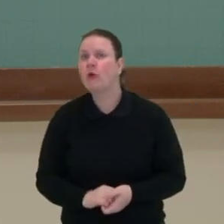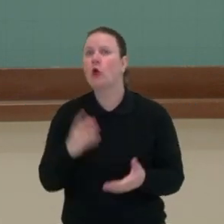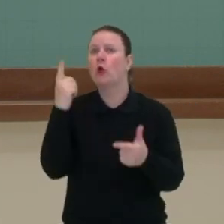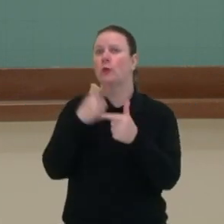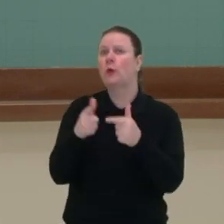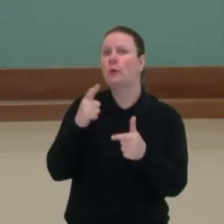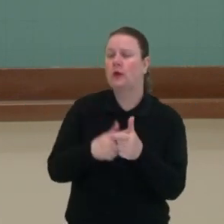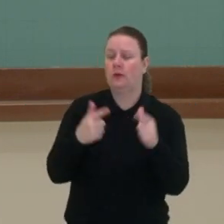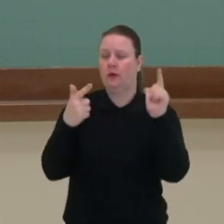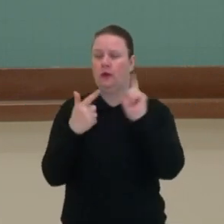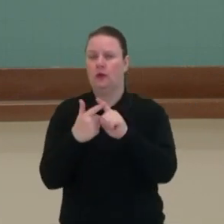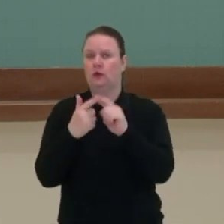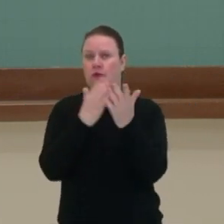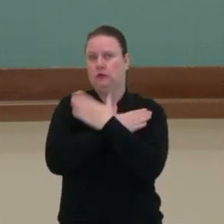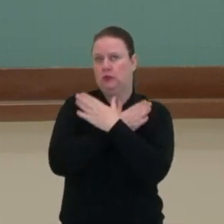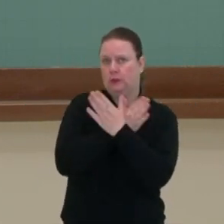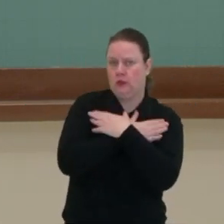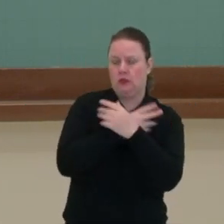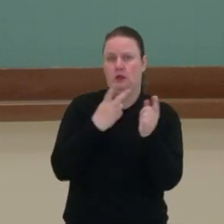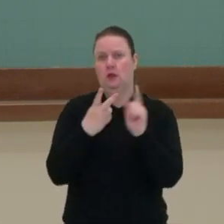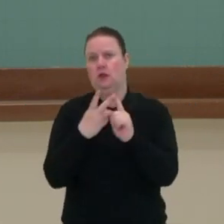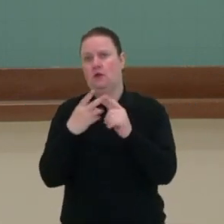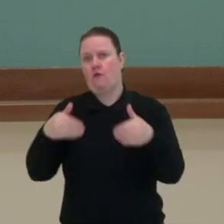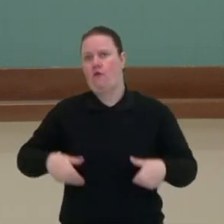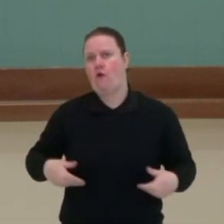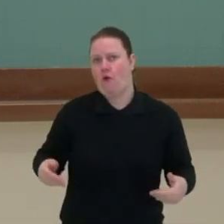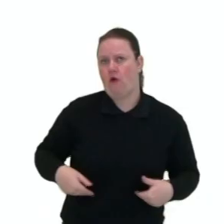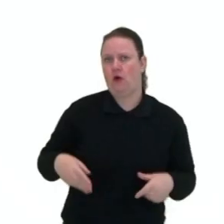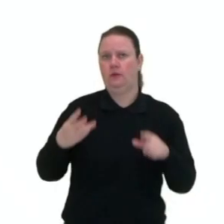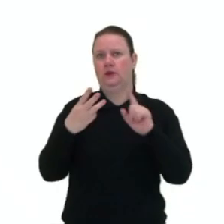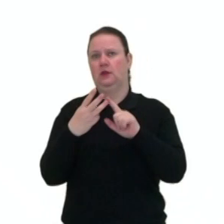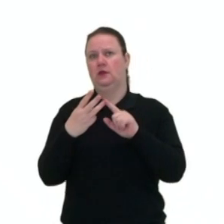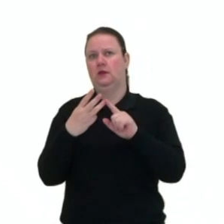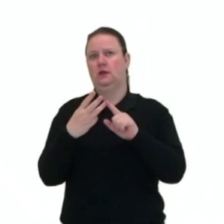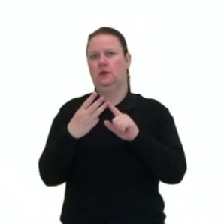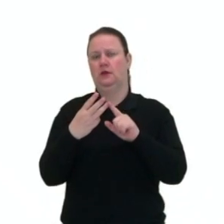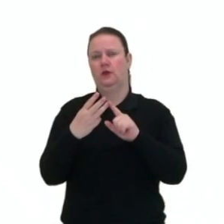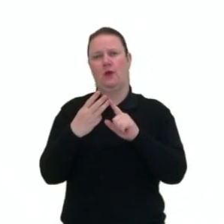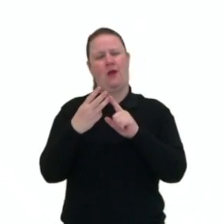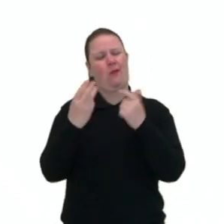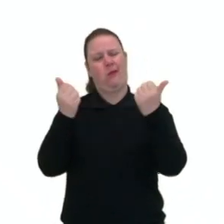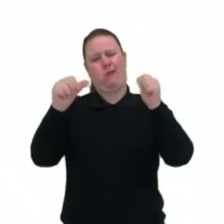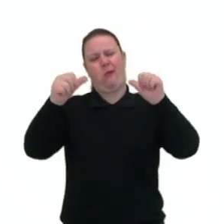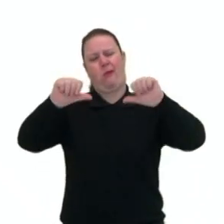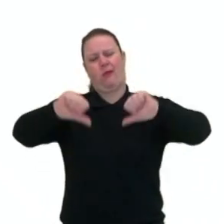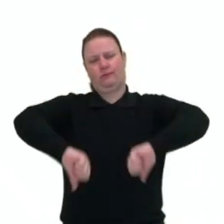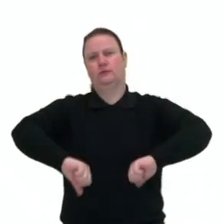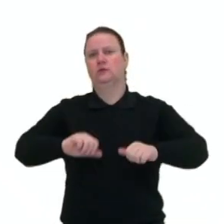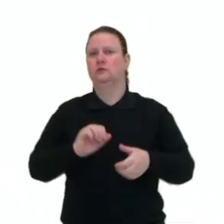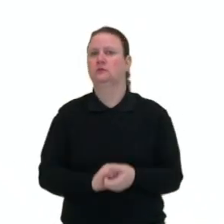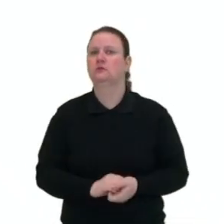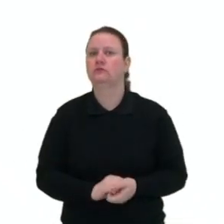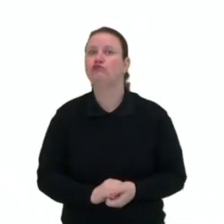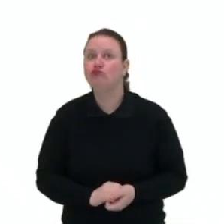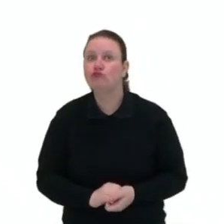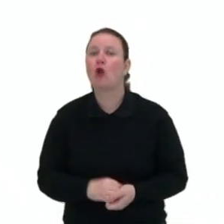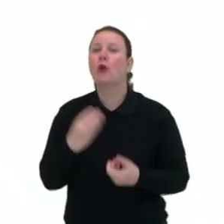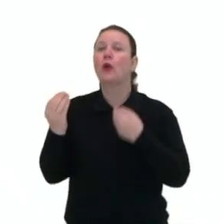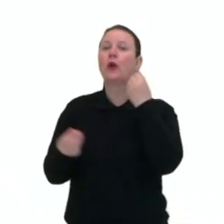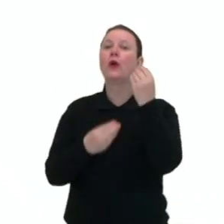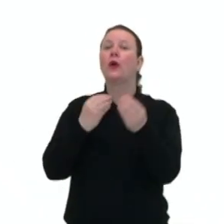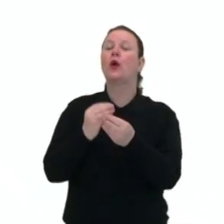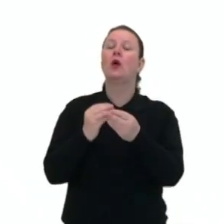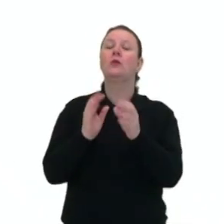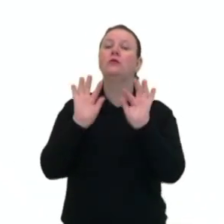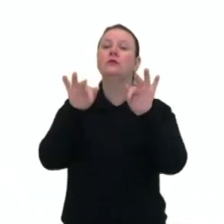inflação, da fome, é só lá do final dos anos 80? Como foi esse final dos anos 80?